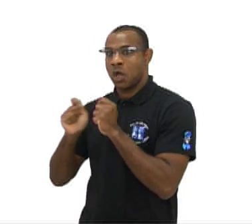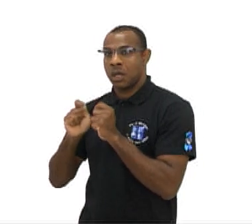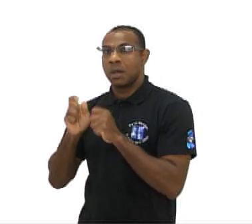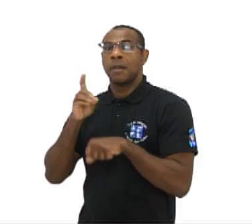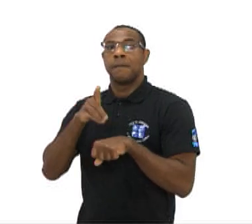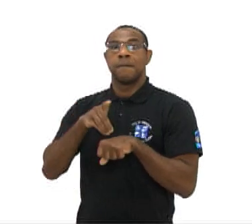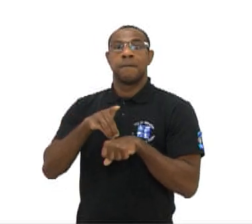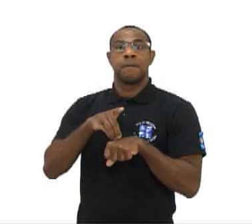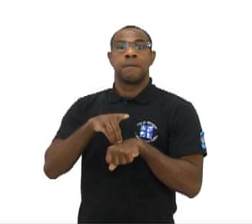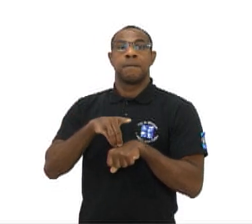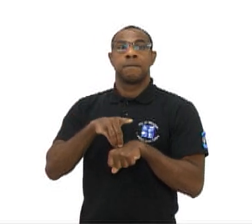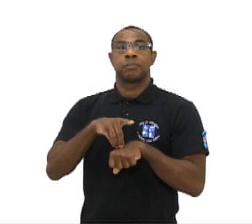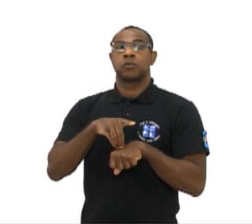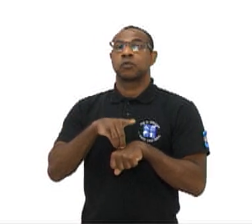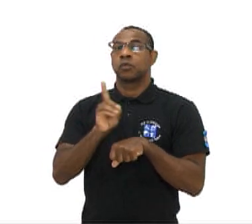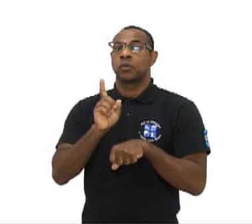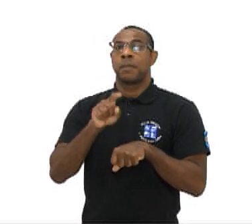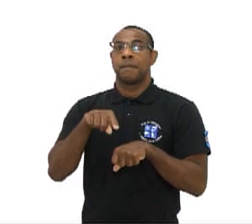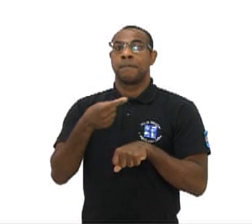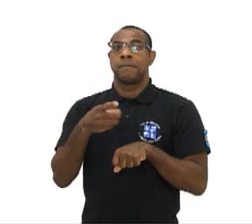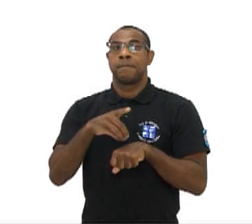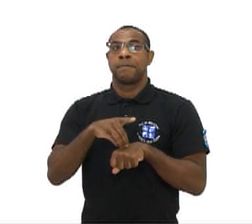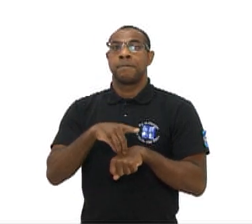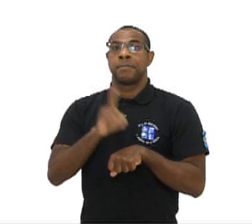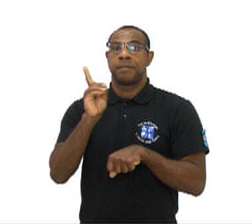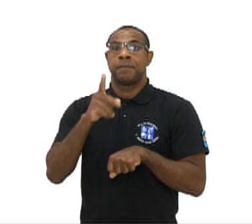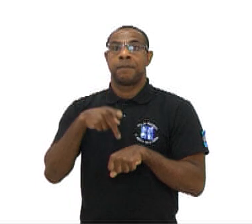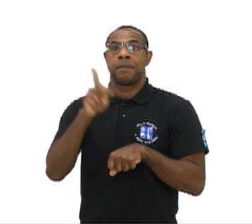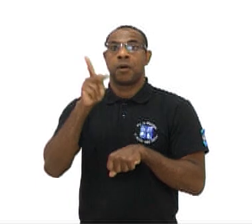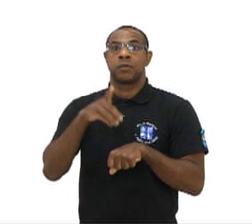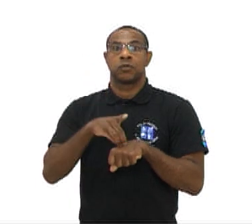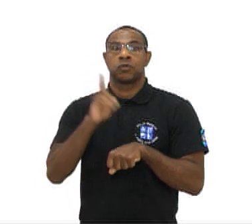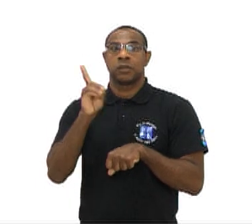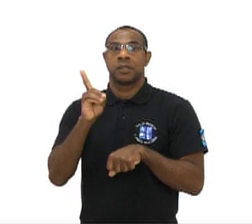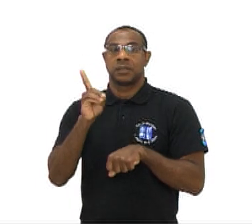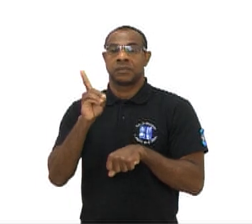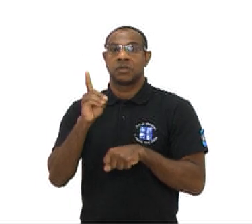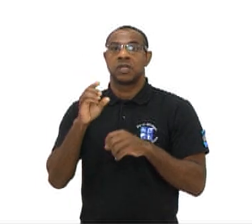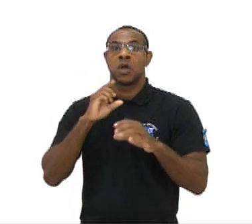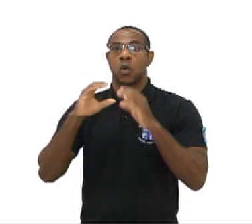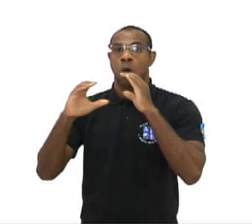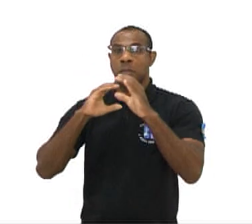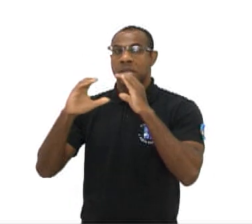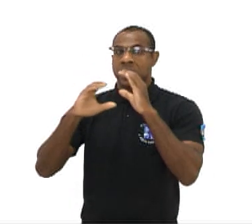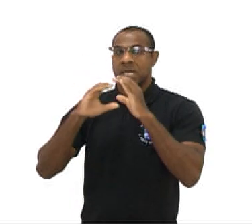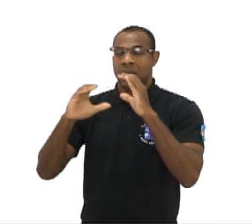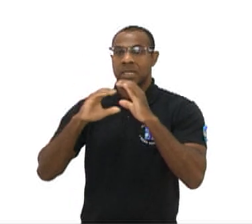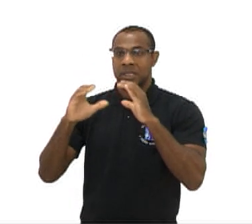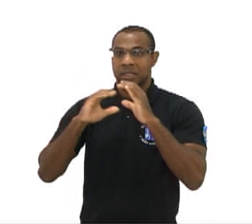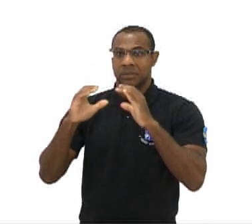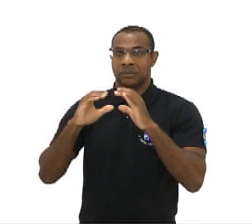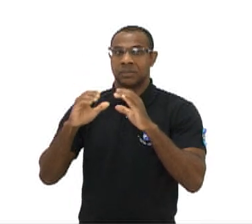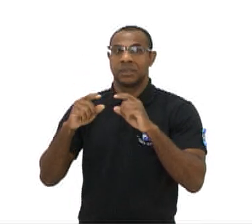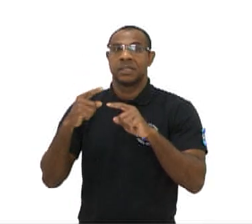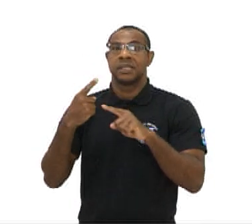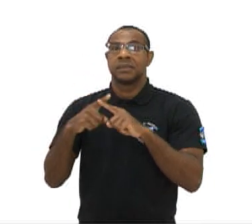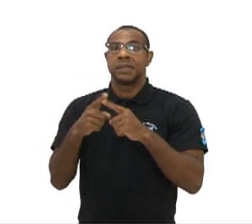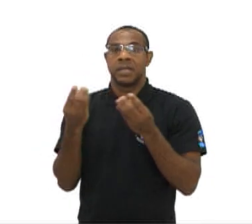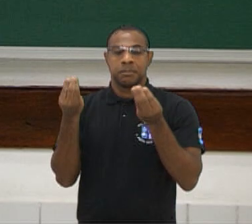pós-doutorando, né? Ele possui pós-doutorado em comunicação e editor do site do Observatório